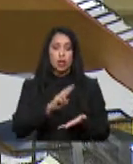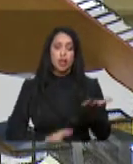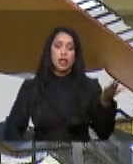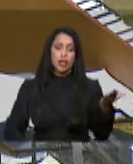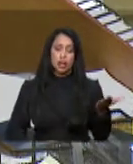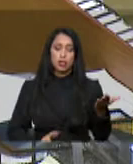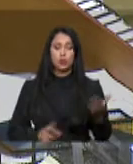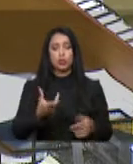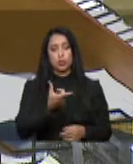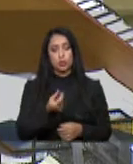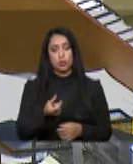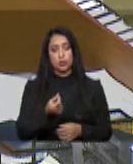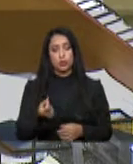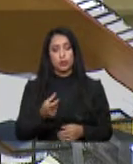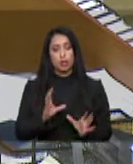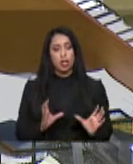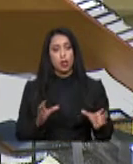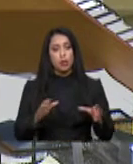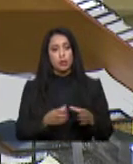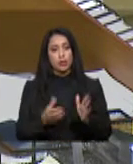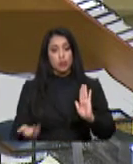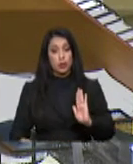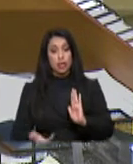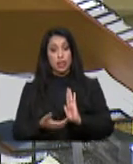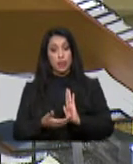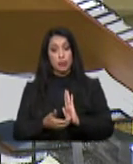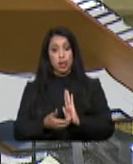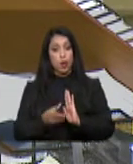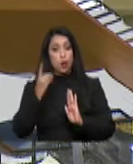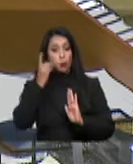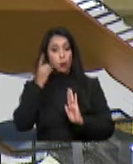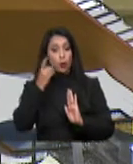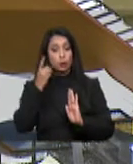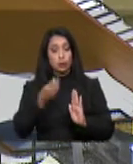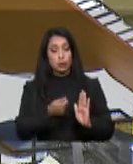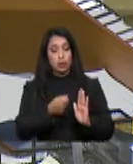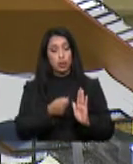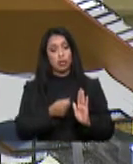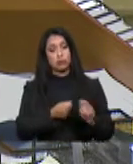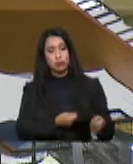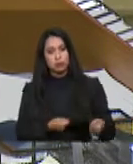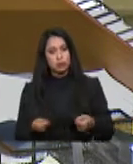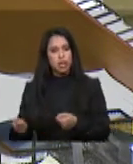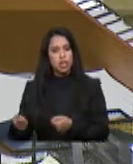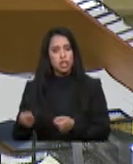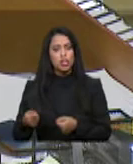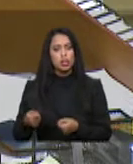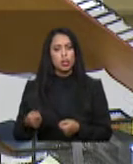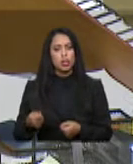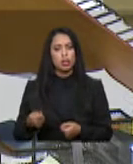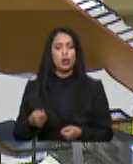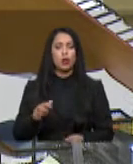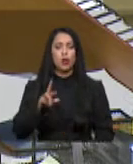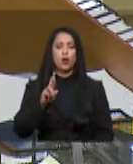28 de 2020, na referida comissão da Câmara dos Deputados, o deputado Coronel Crisóstomo, do PSL de Rondônia.